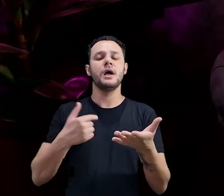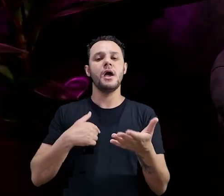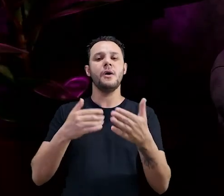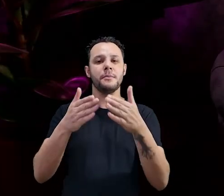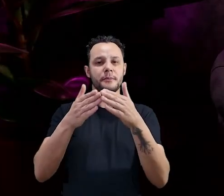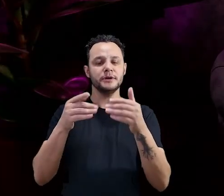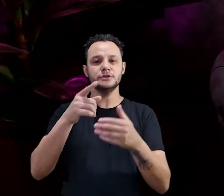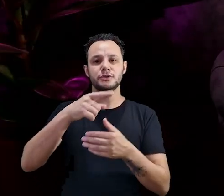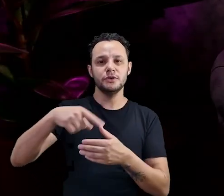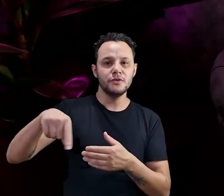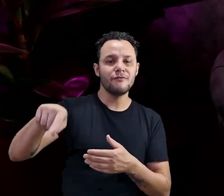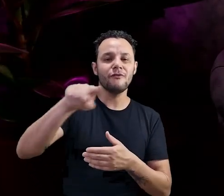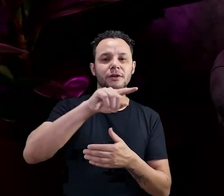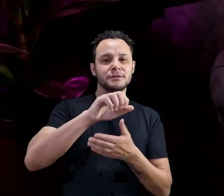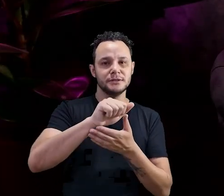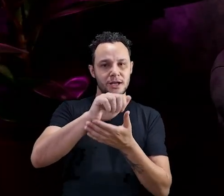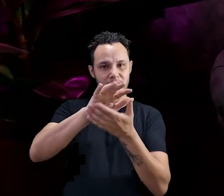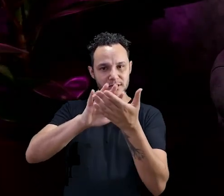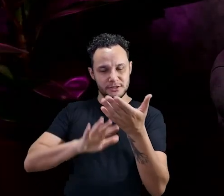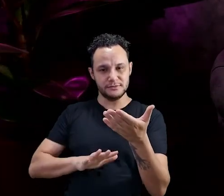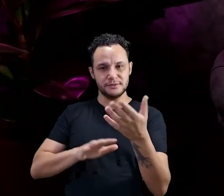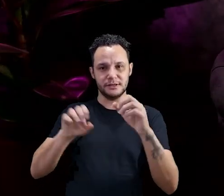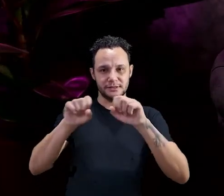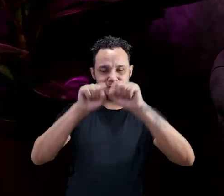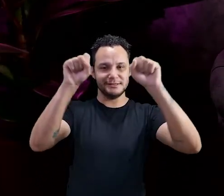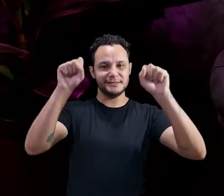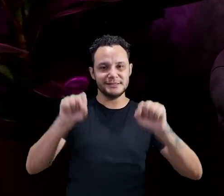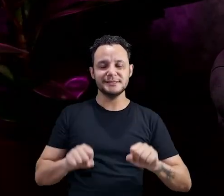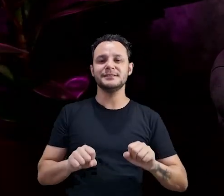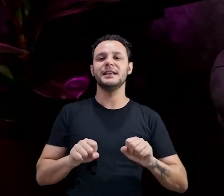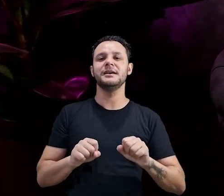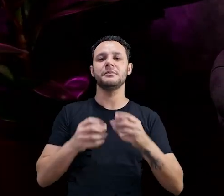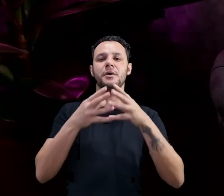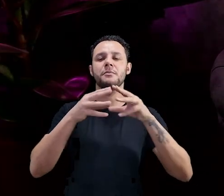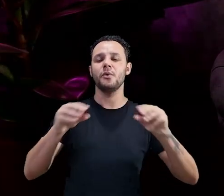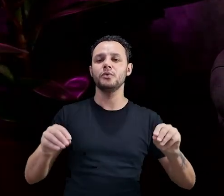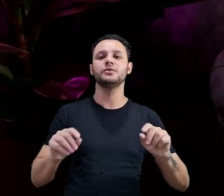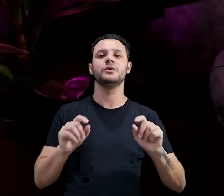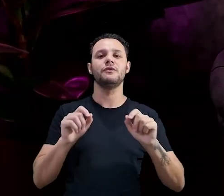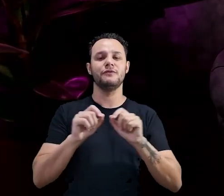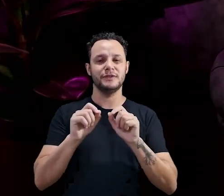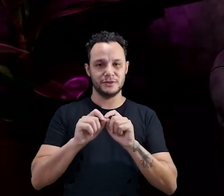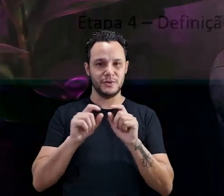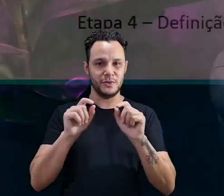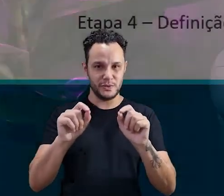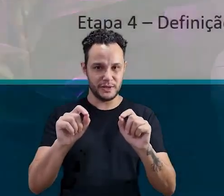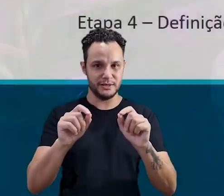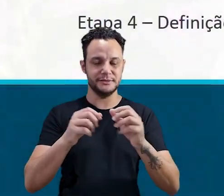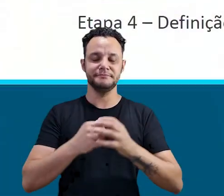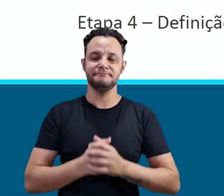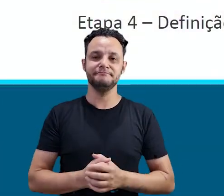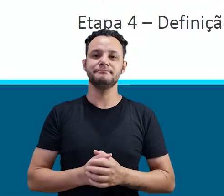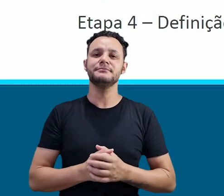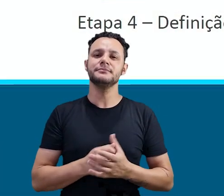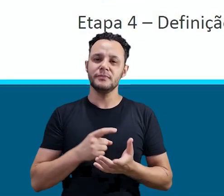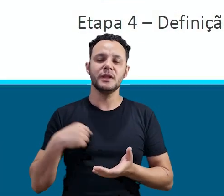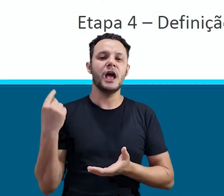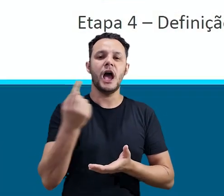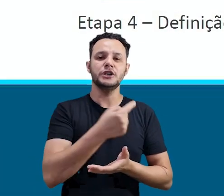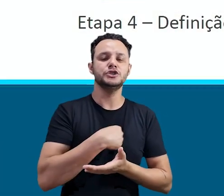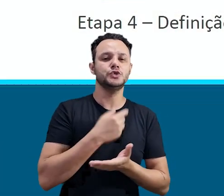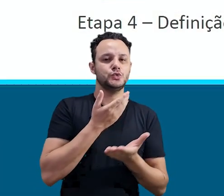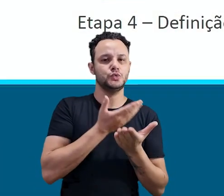terminar, o que eu vou pedir para vocês fazerem lá nas nossas atividades dentro do nosso Moodle, né? A gente vai fazer,